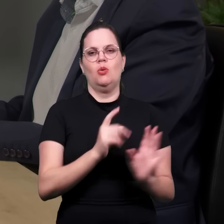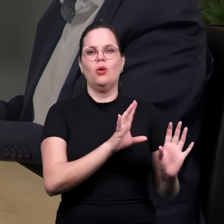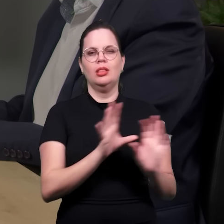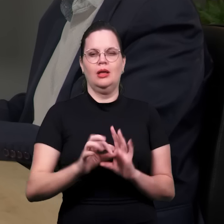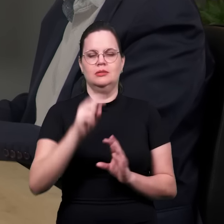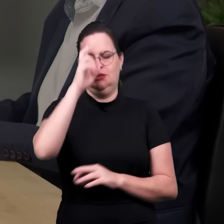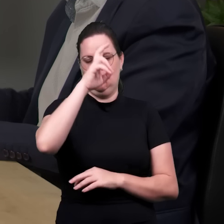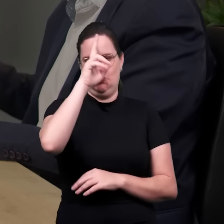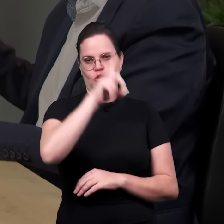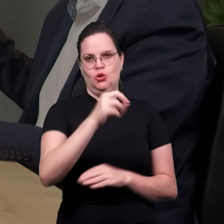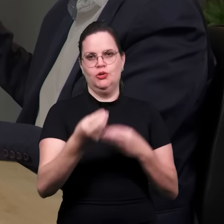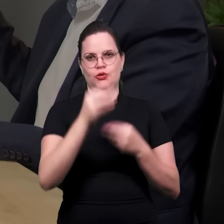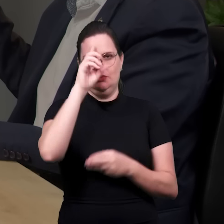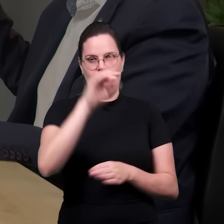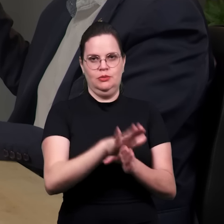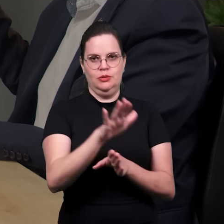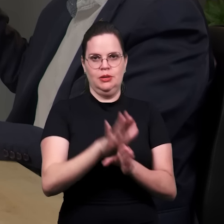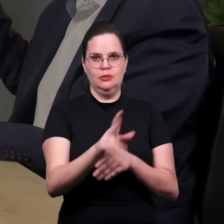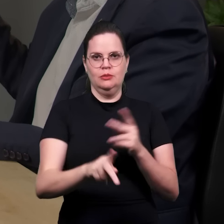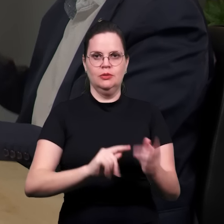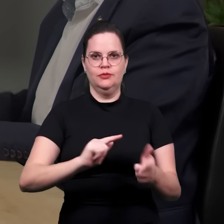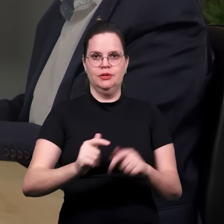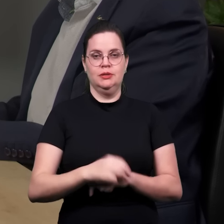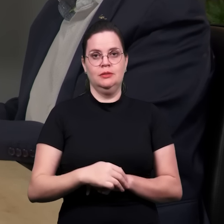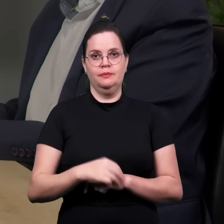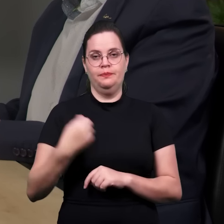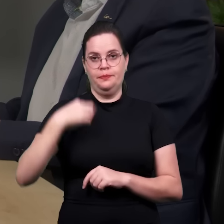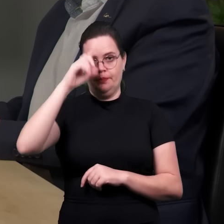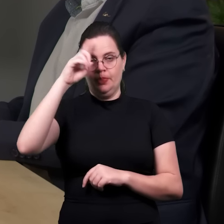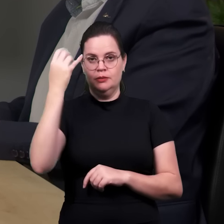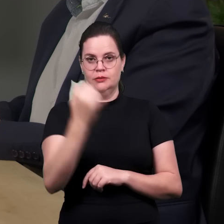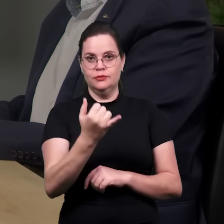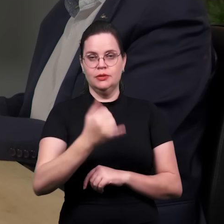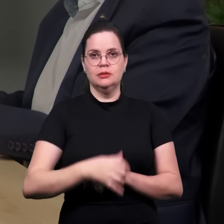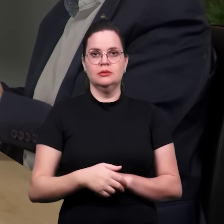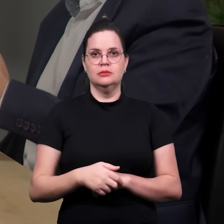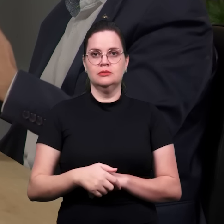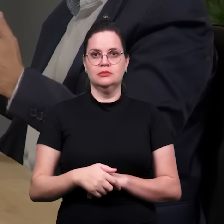essas orientações. Então nós até lembramos que Deus estava falando aqui